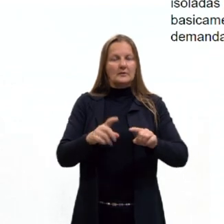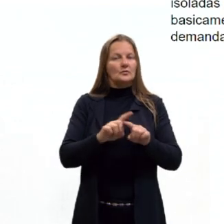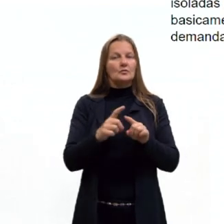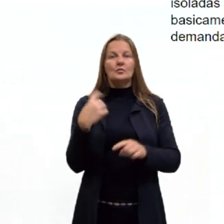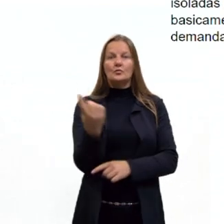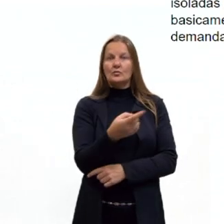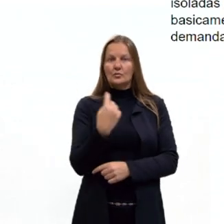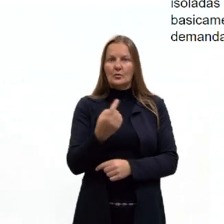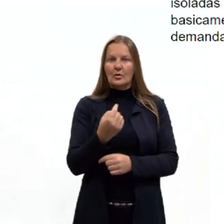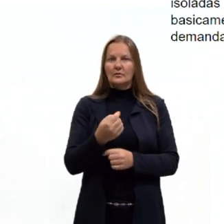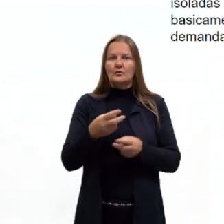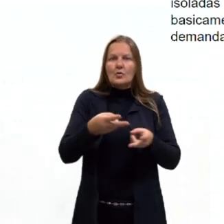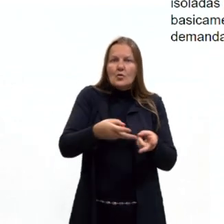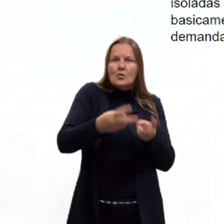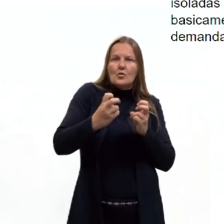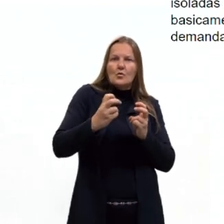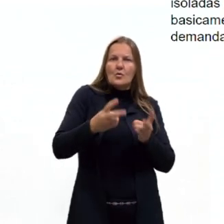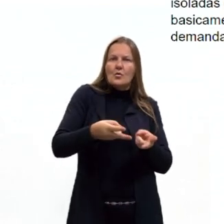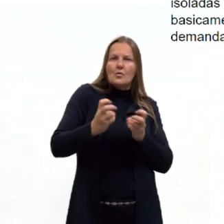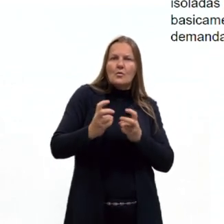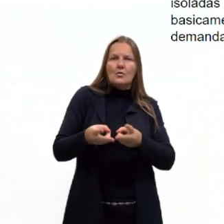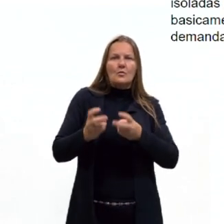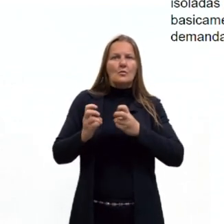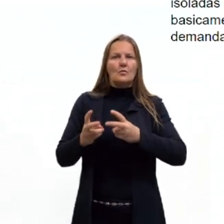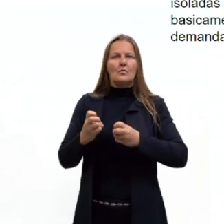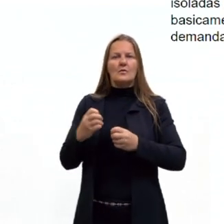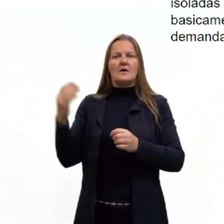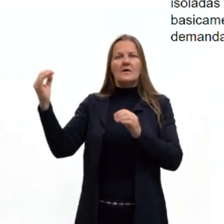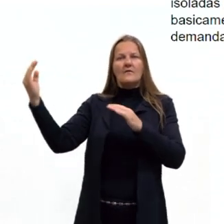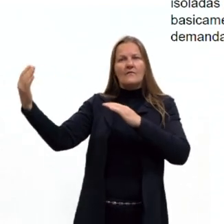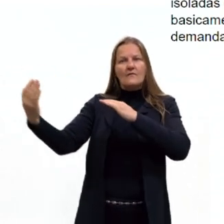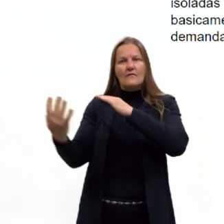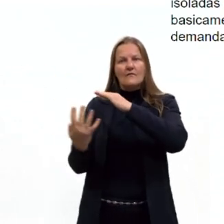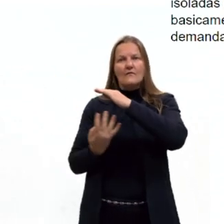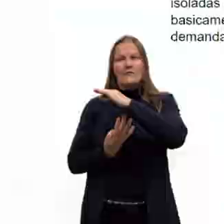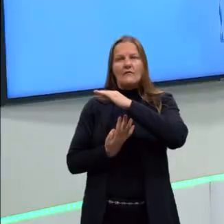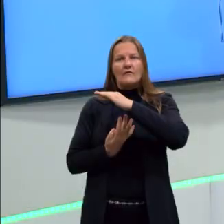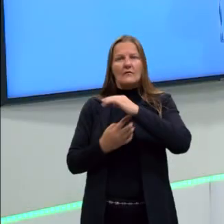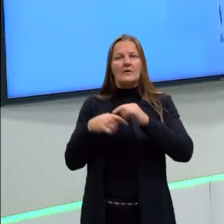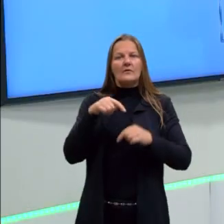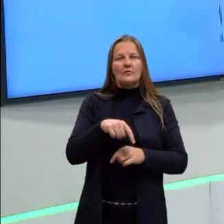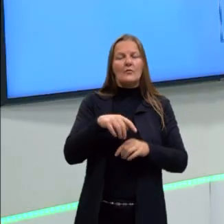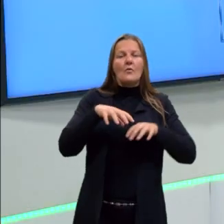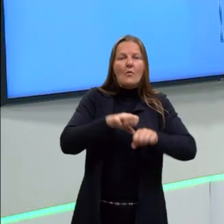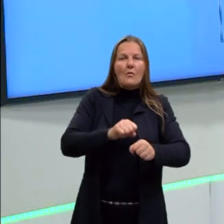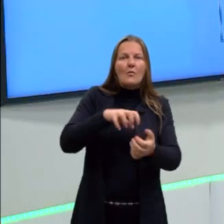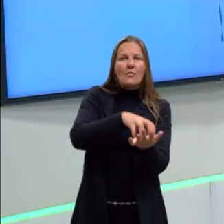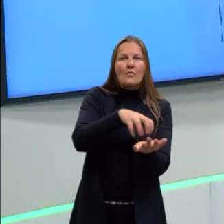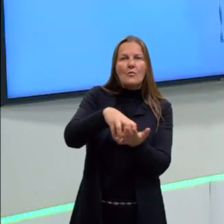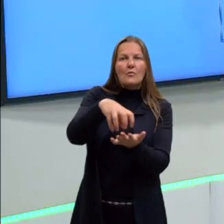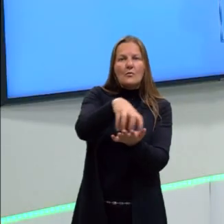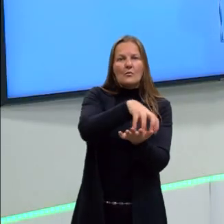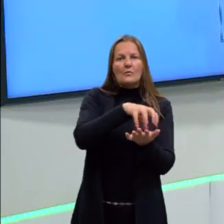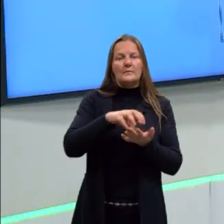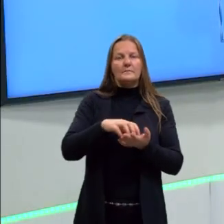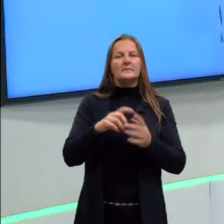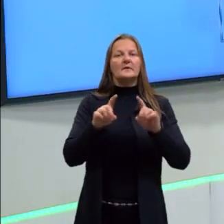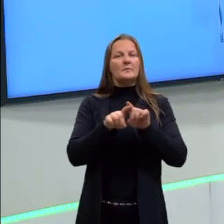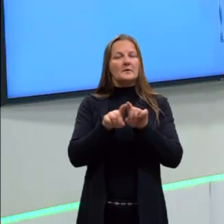nossos aqui foi justamente o contrário as pessoas vieram para esse território justamente para ocupar e